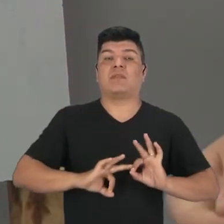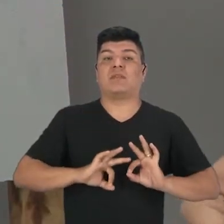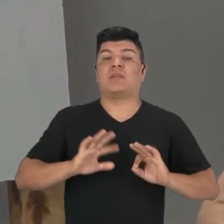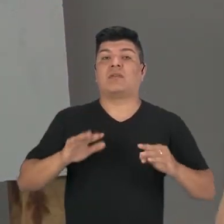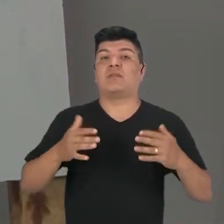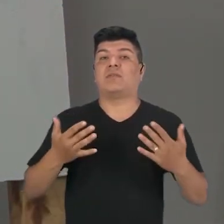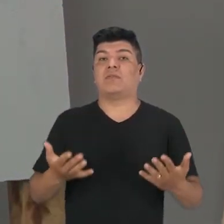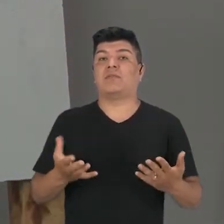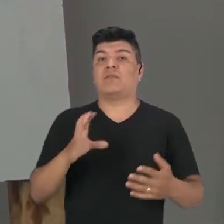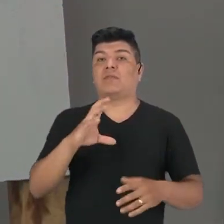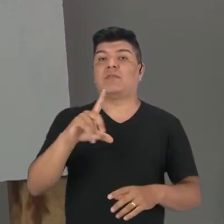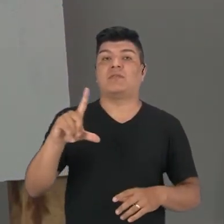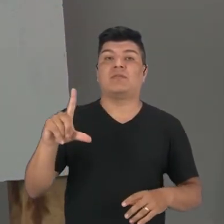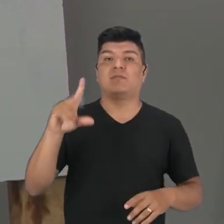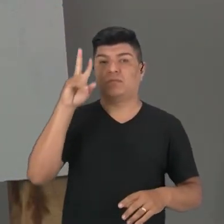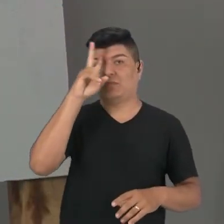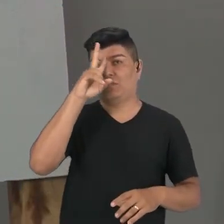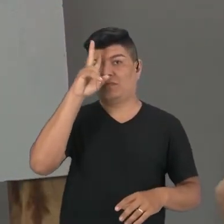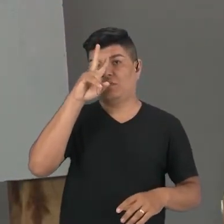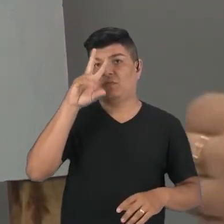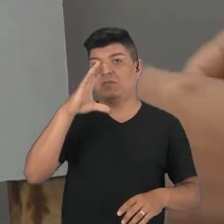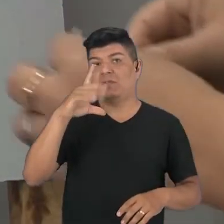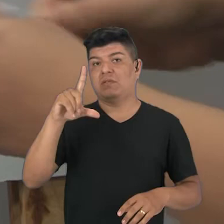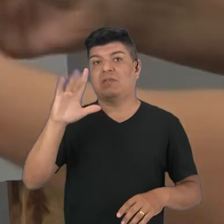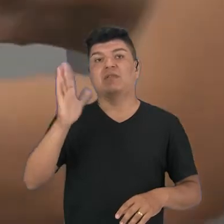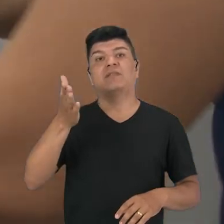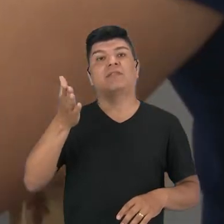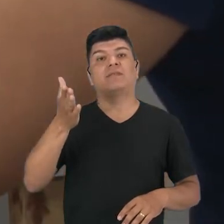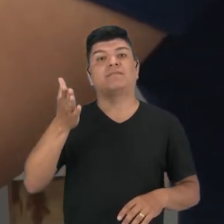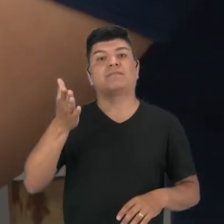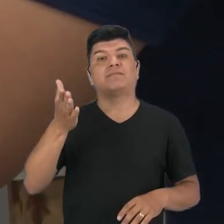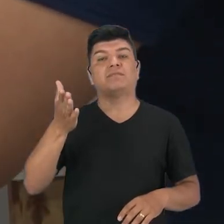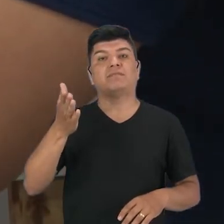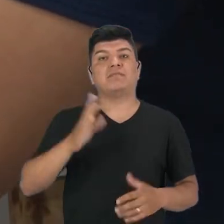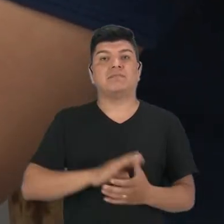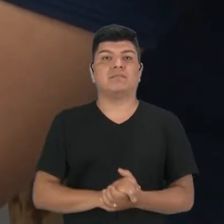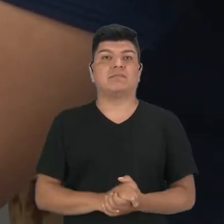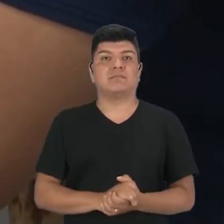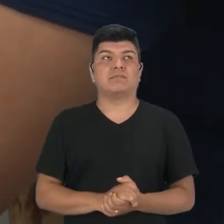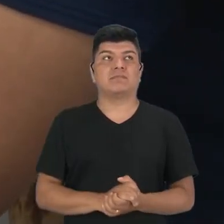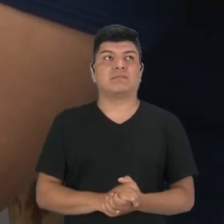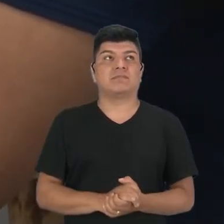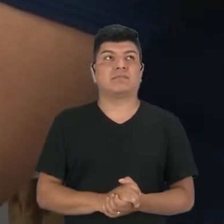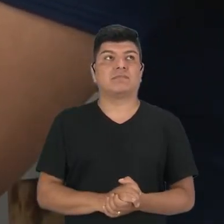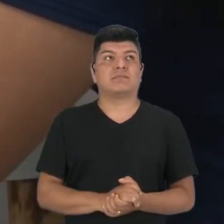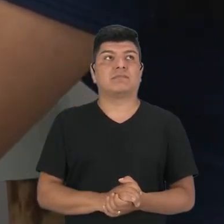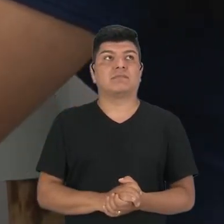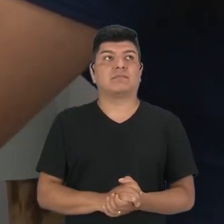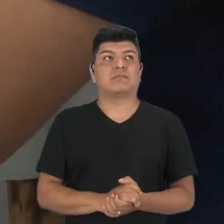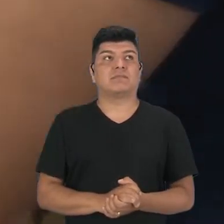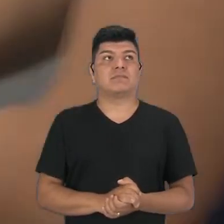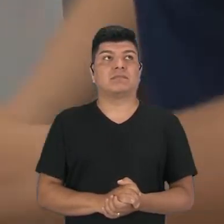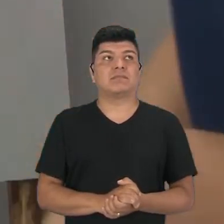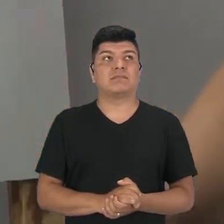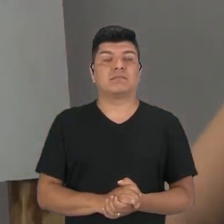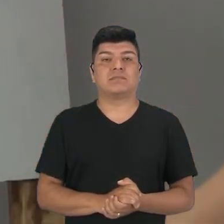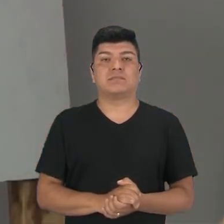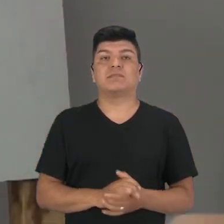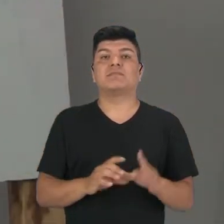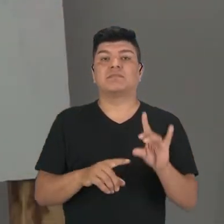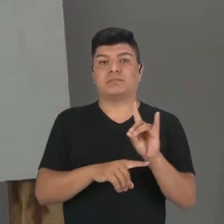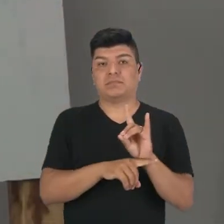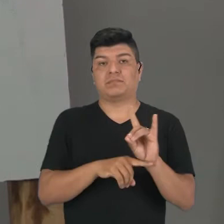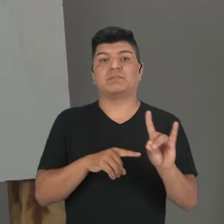classificada como lembrar o já é a classificação da onça pintada ela entra como cá